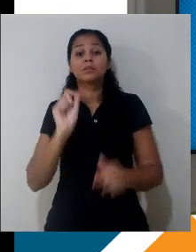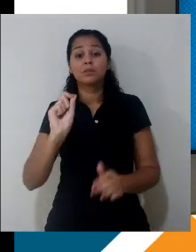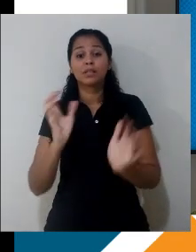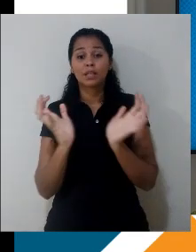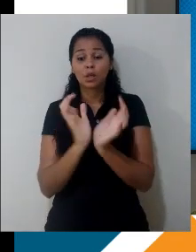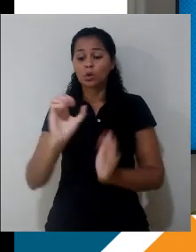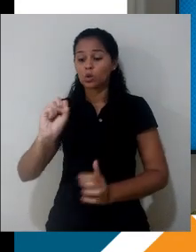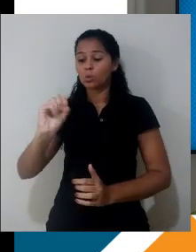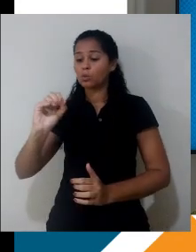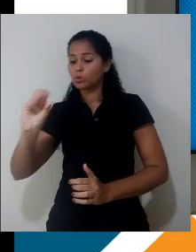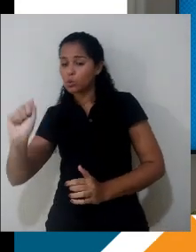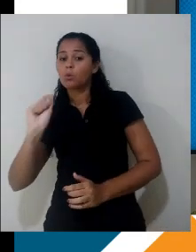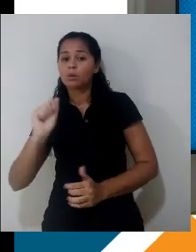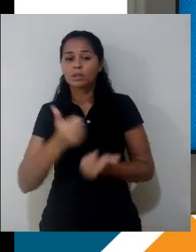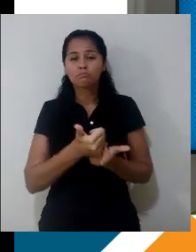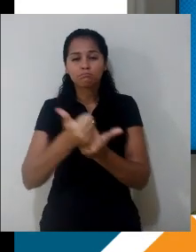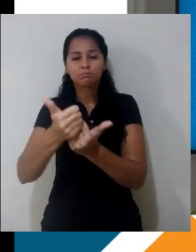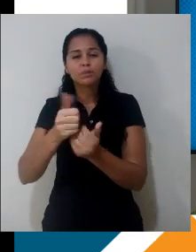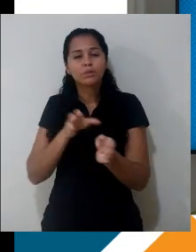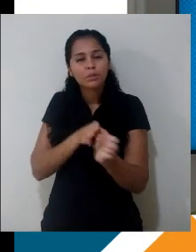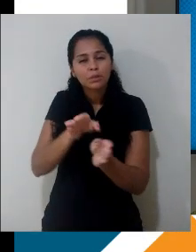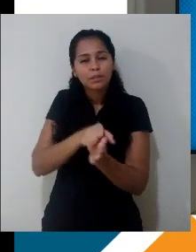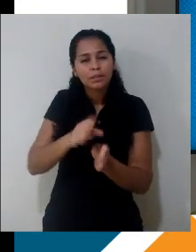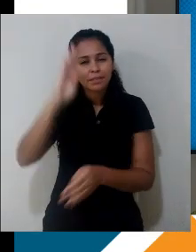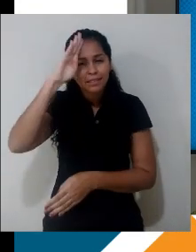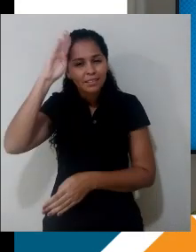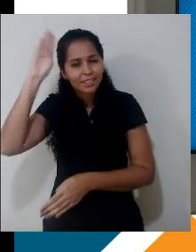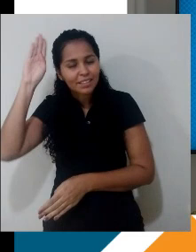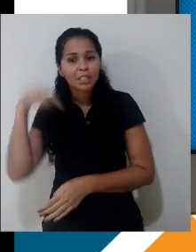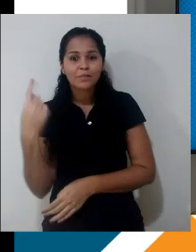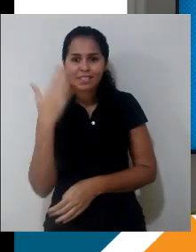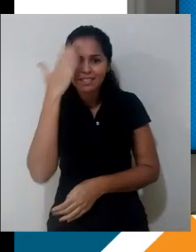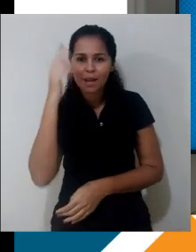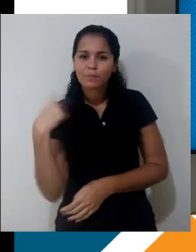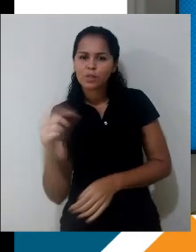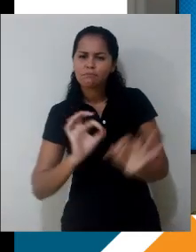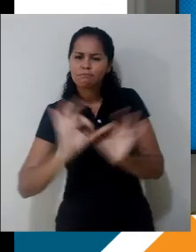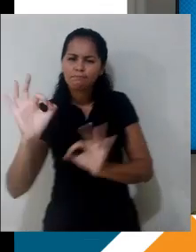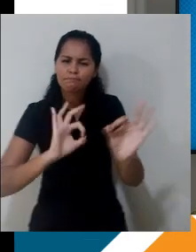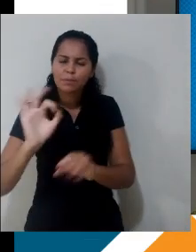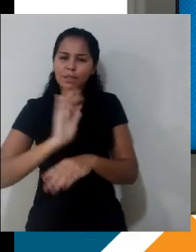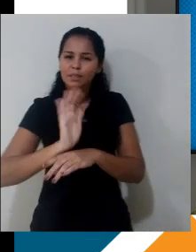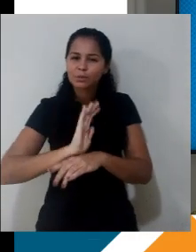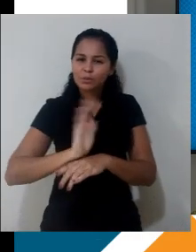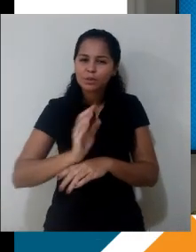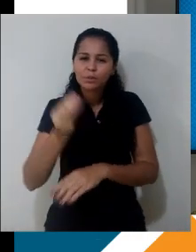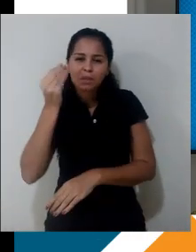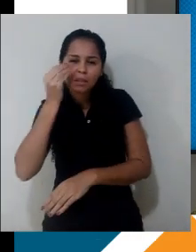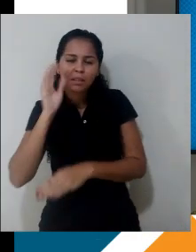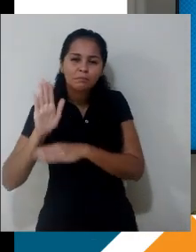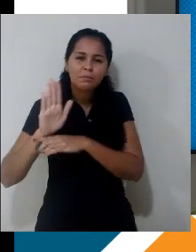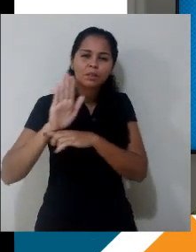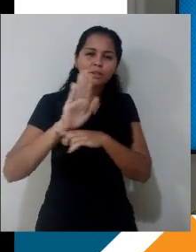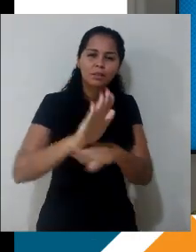que é o Suporte de Orientação Acadêmica, e como vocês já sabem, a gente está produzindo uma série de vídeos para tentar aí